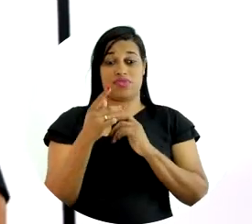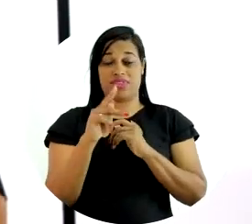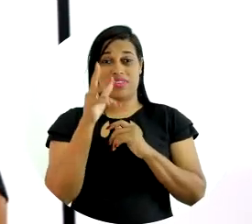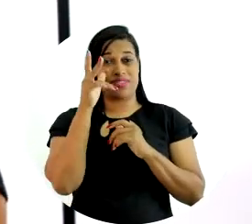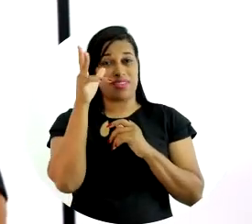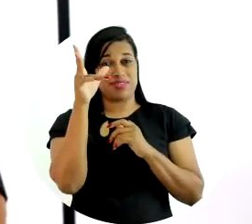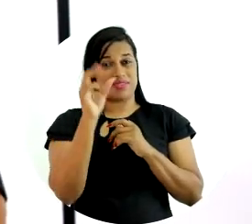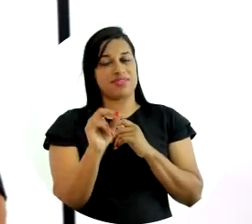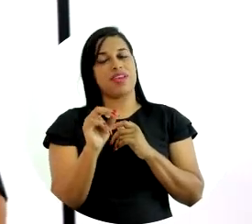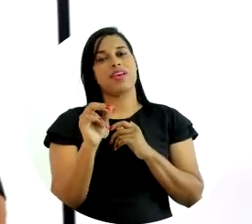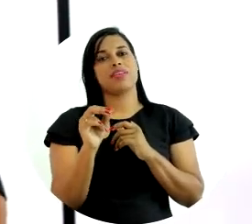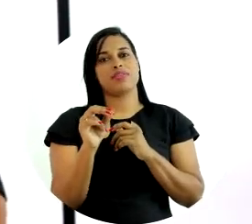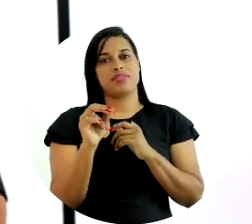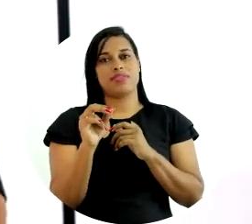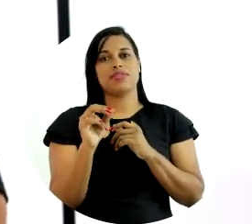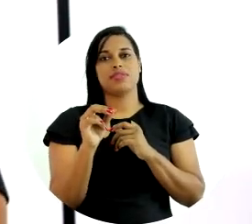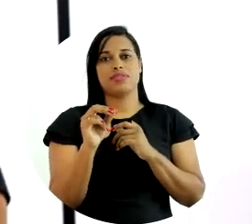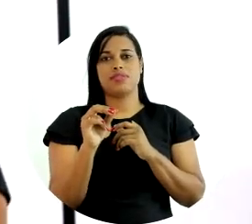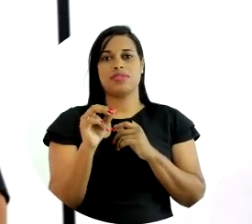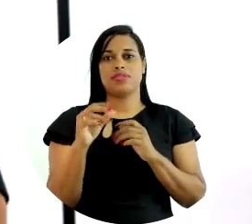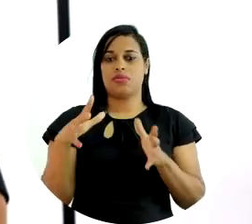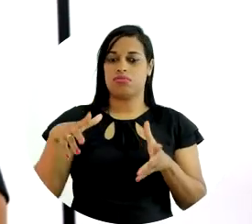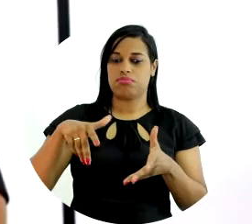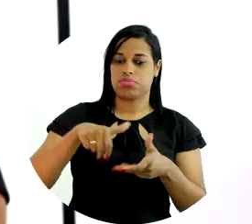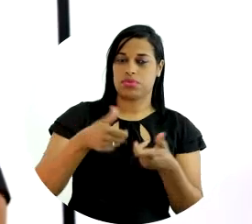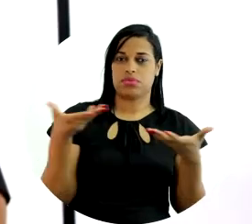chegada de um início